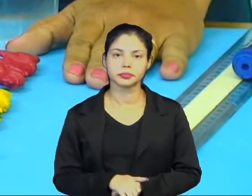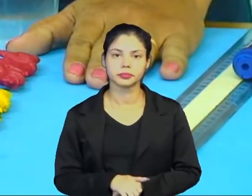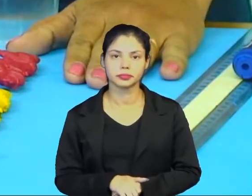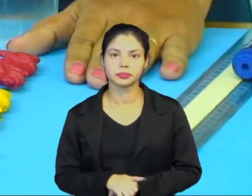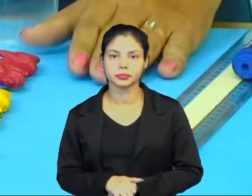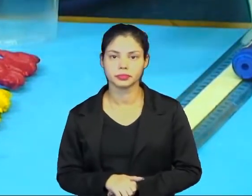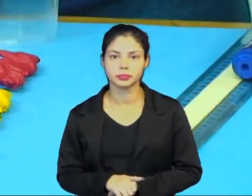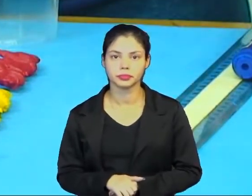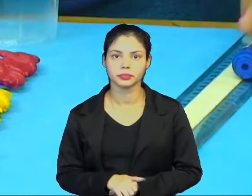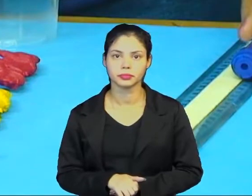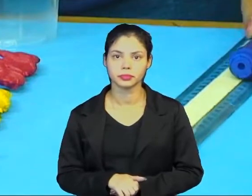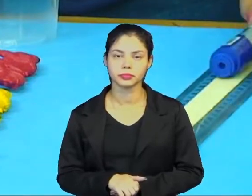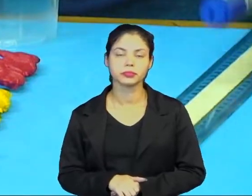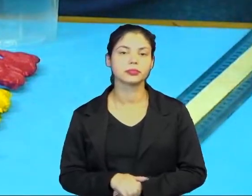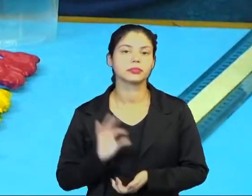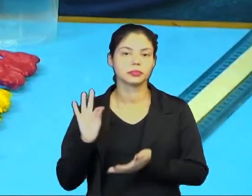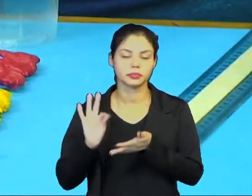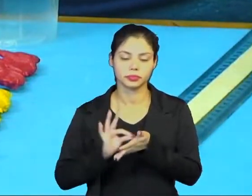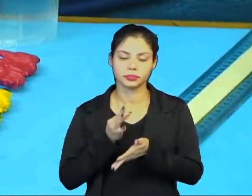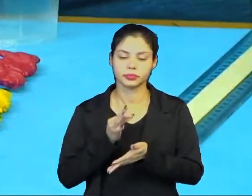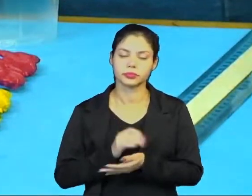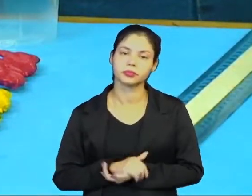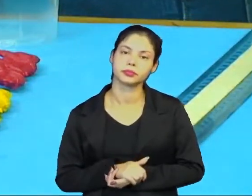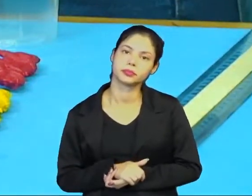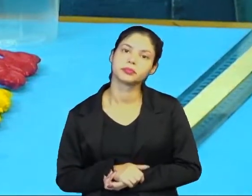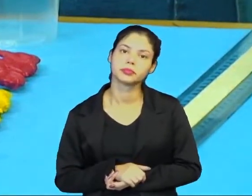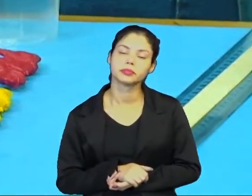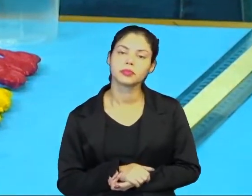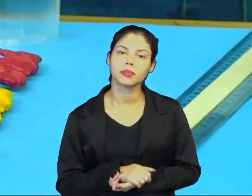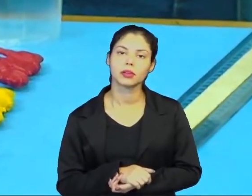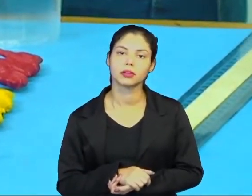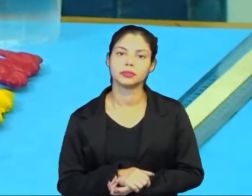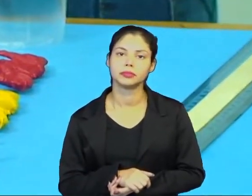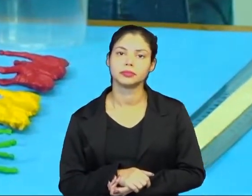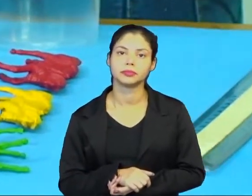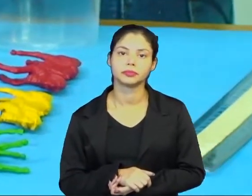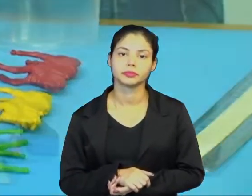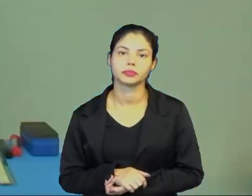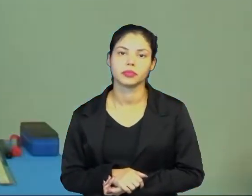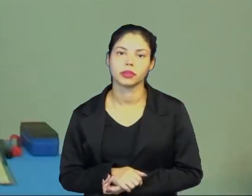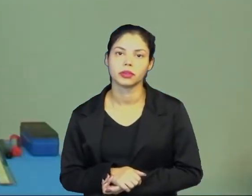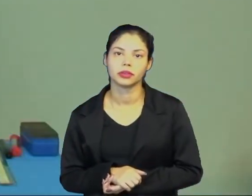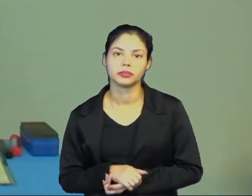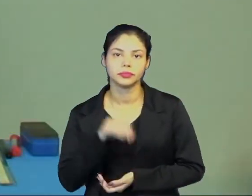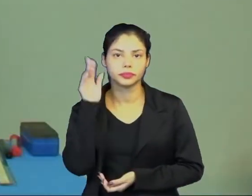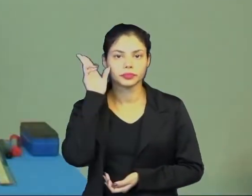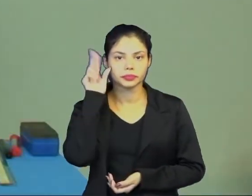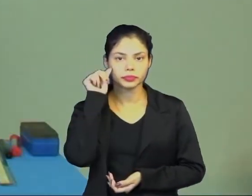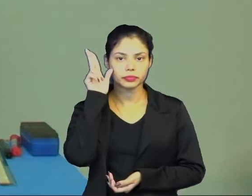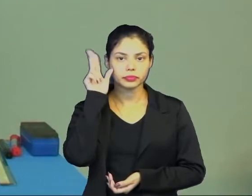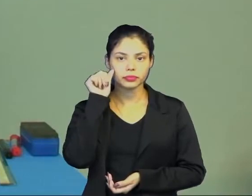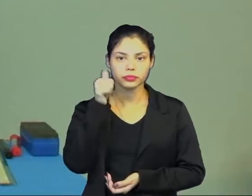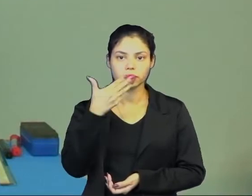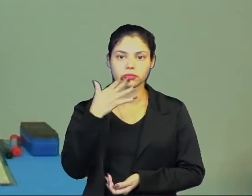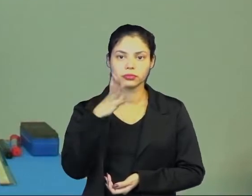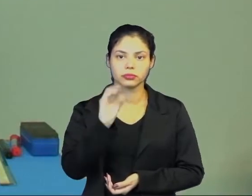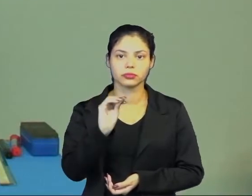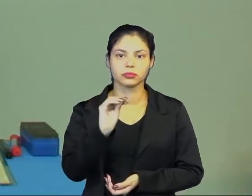na minha coleção. Vamos registrar aqui no nosso quadro Então, cavalos eu